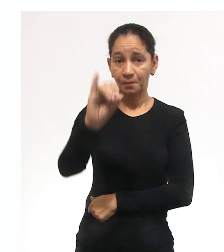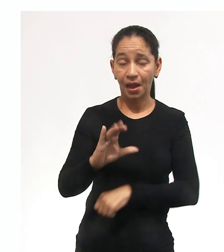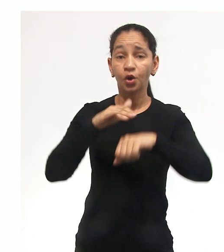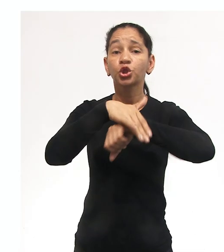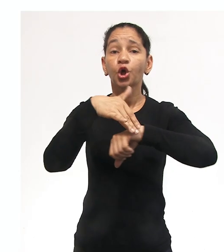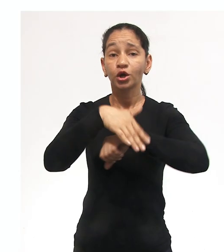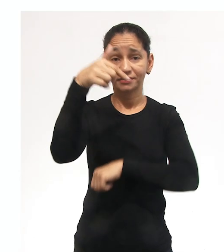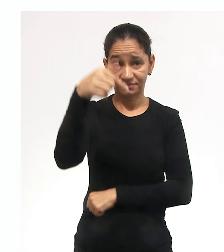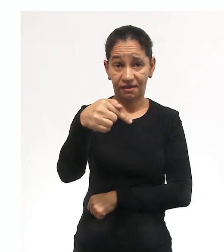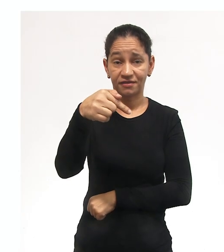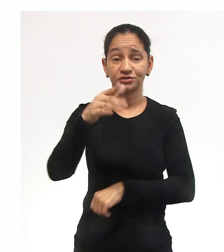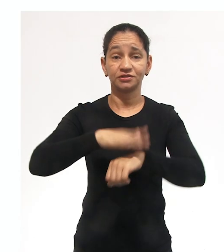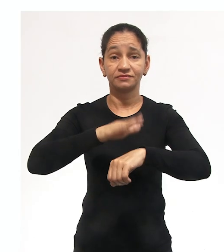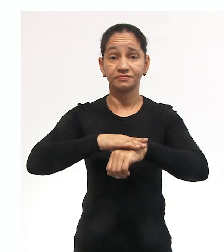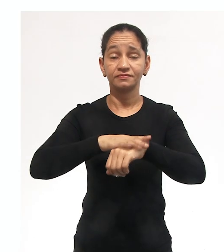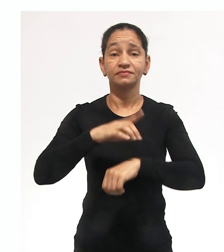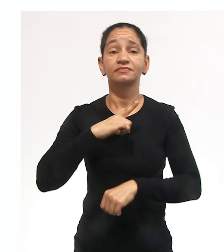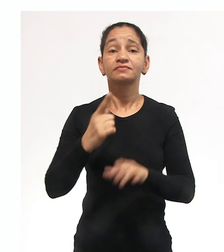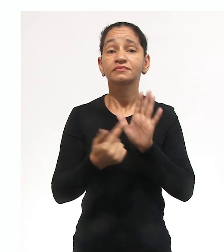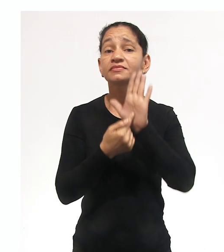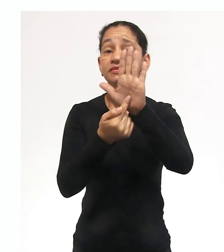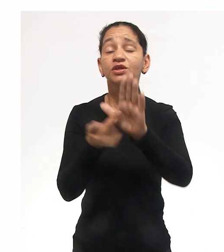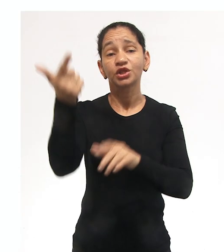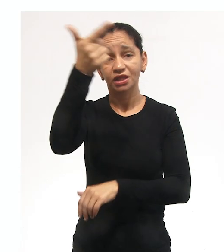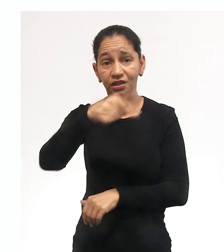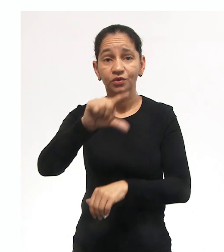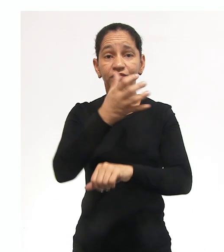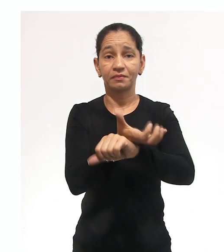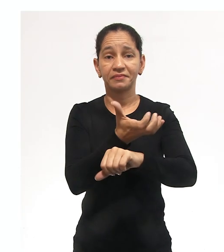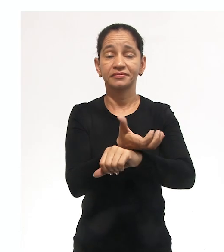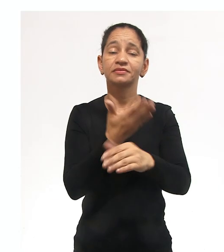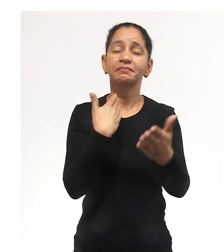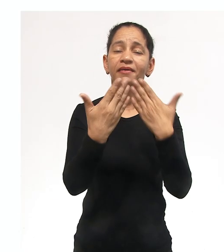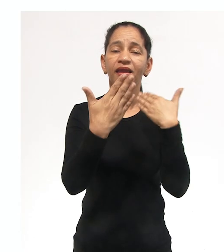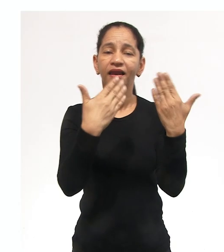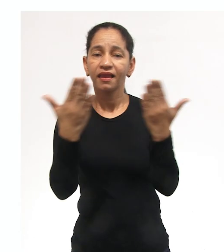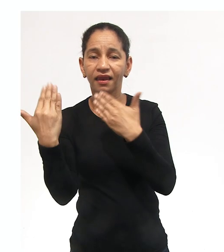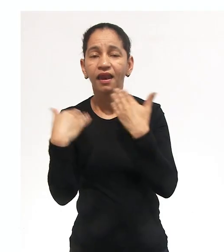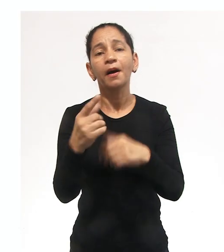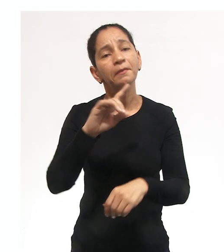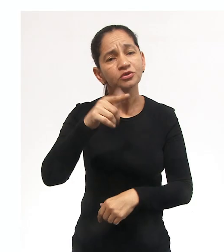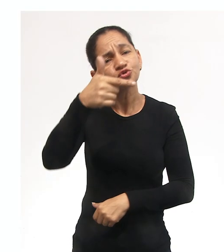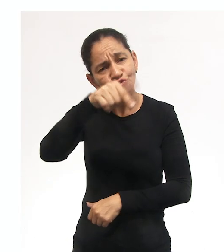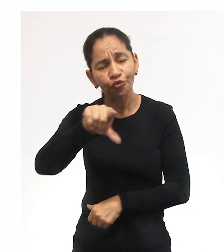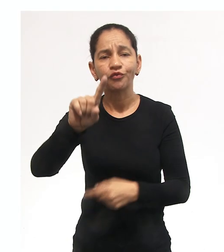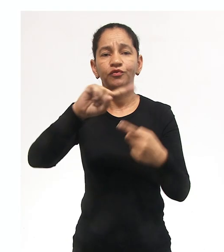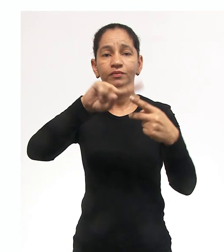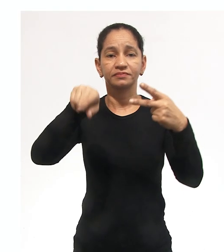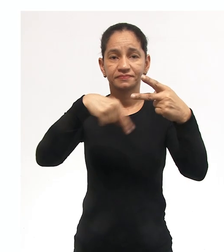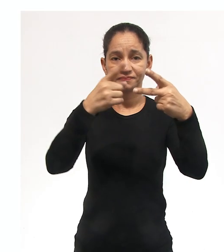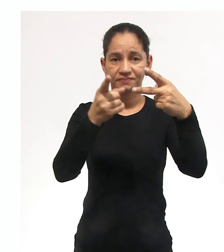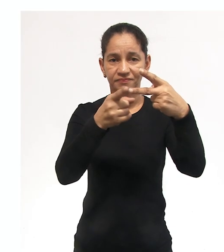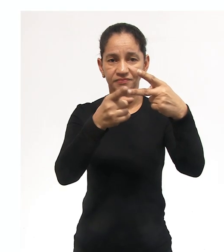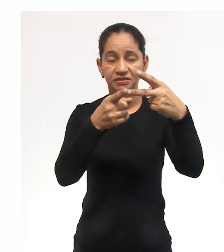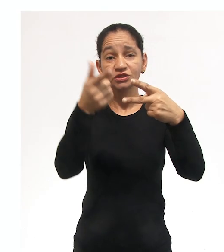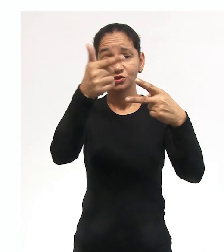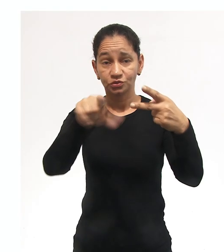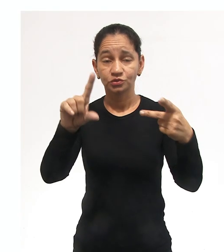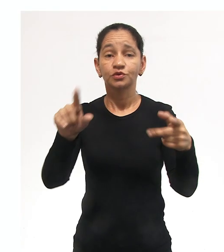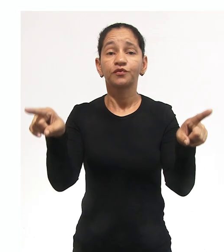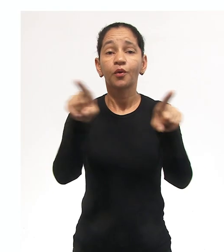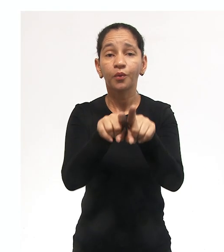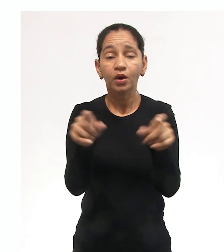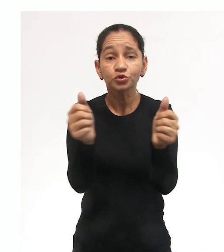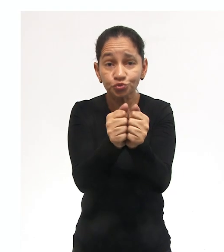maio, 7 da noite, nós vamos apresentar novamente a disciplina e vamos conversar um pouco. O nosso segundo